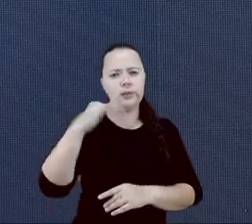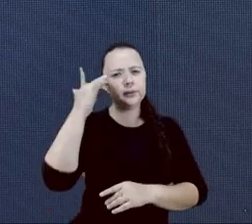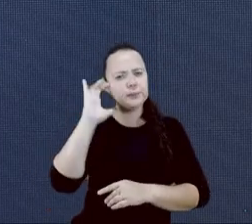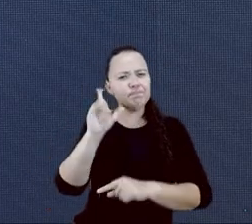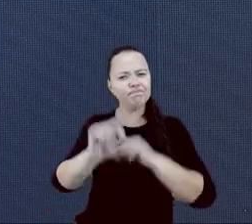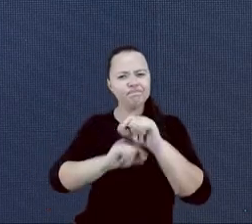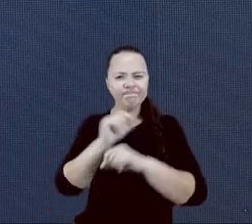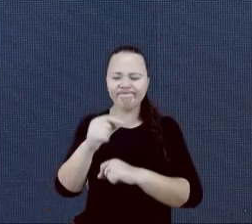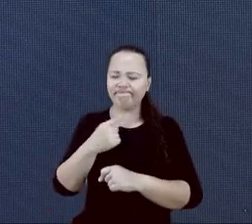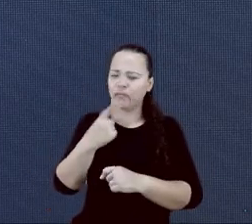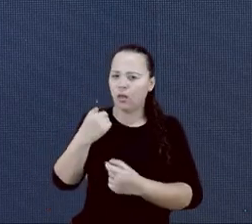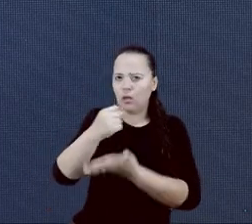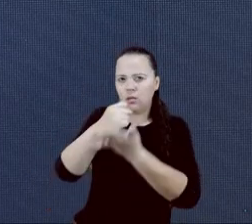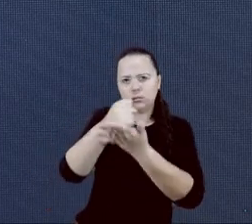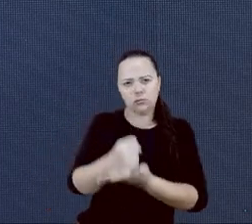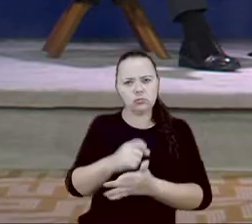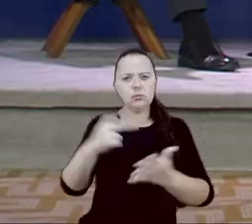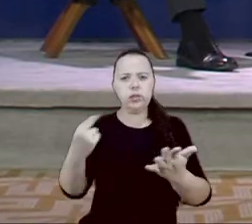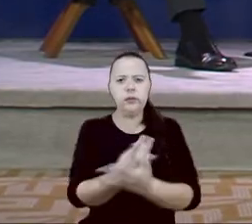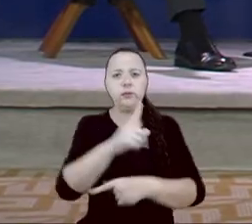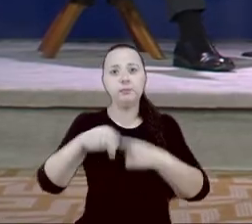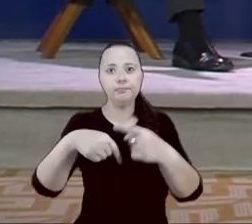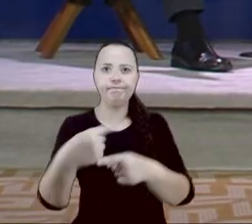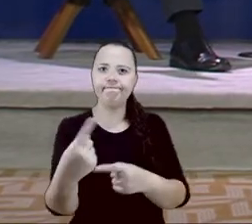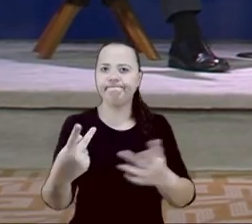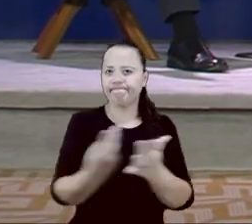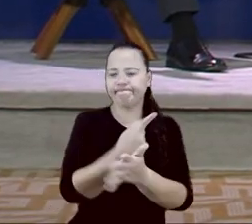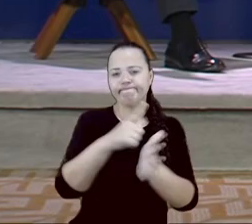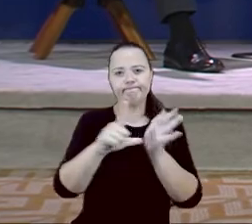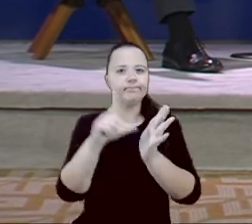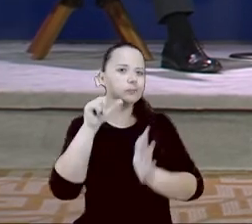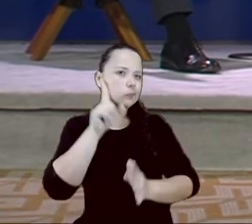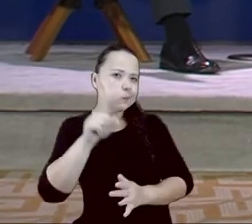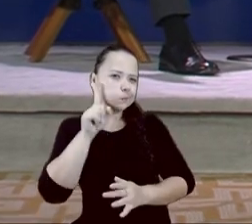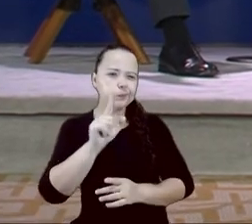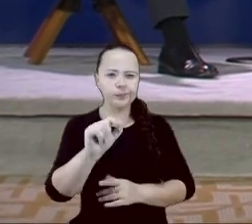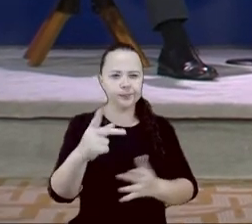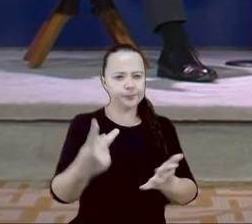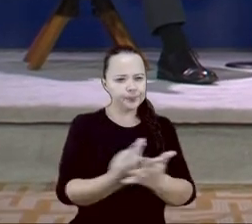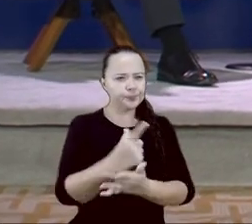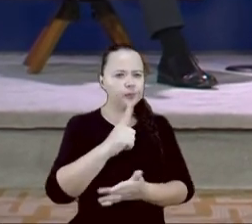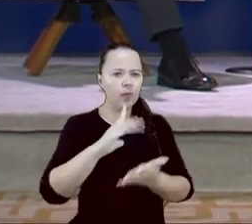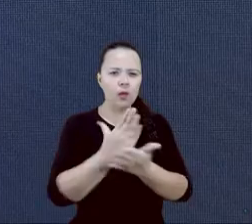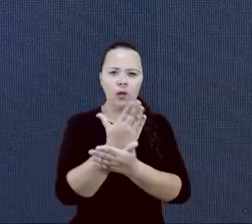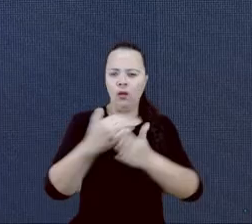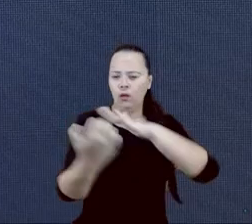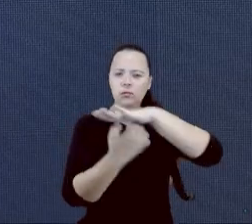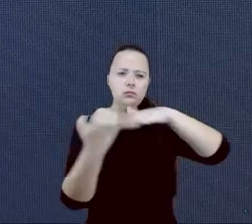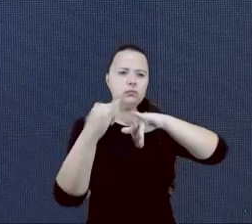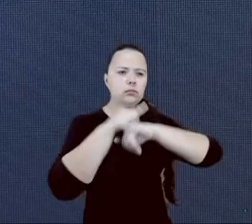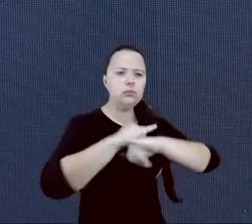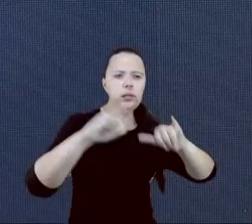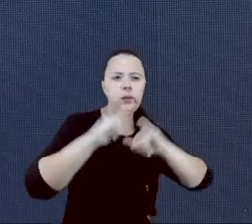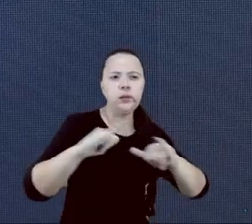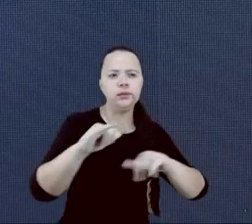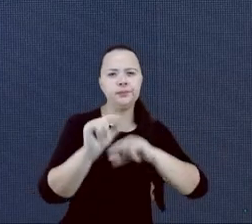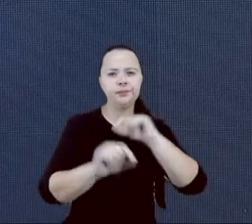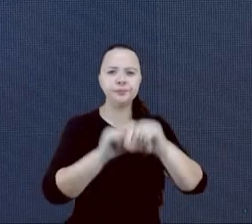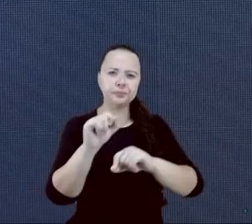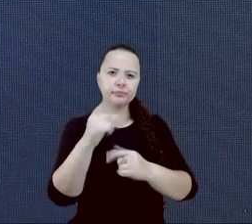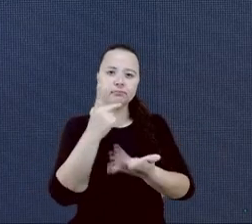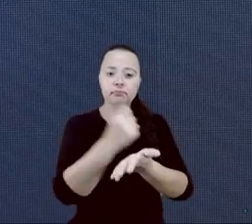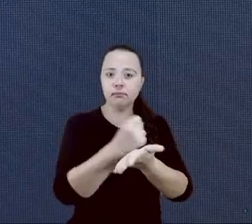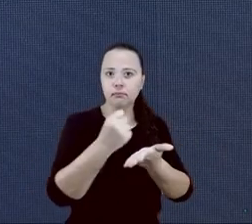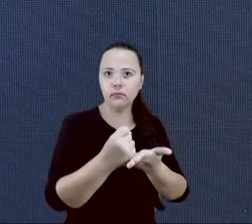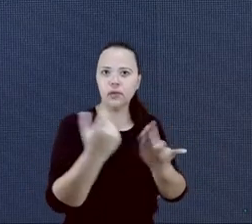foi os eventos subsequentes quando a gente começou algumas empresas anunciando né contratação de empresas de